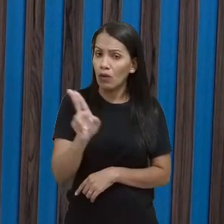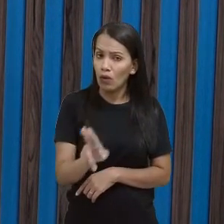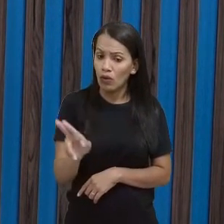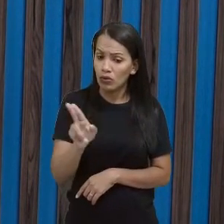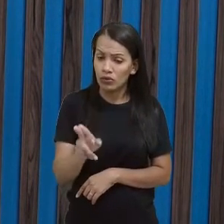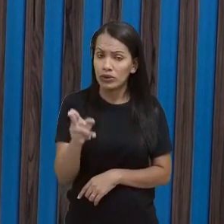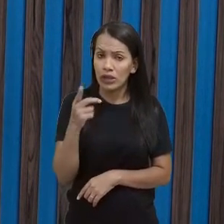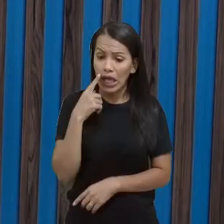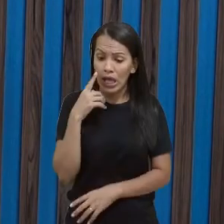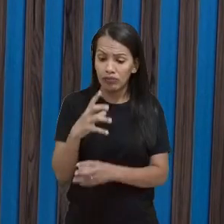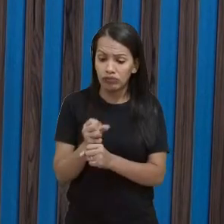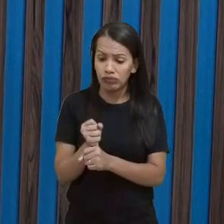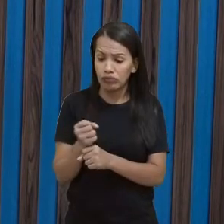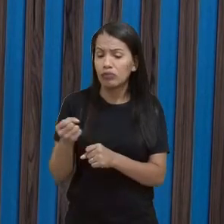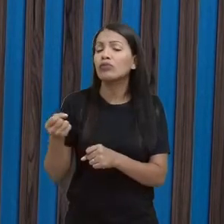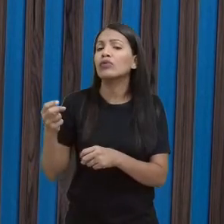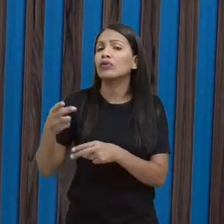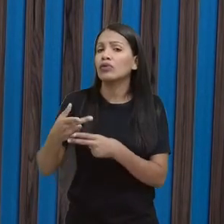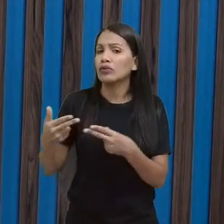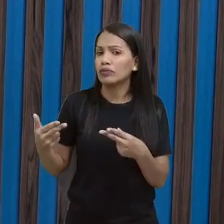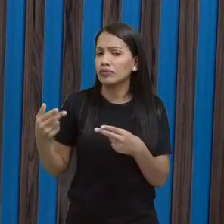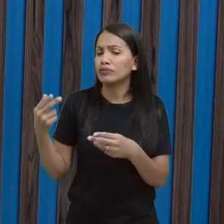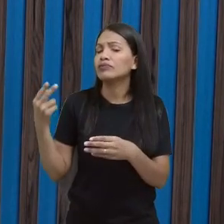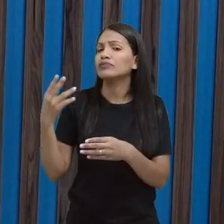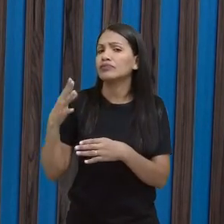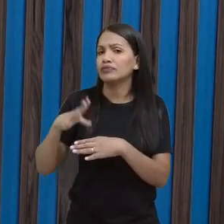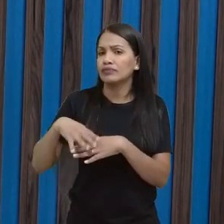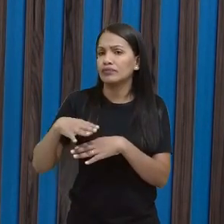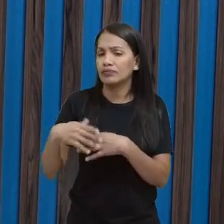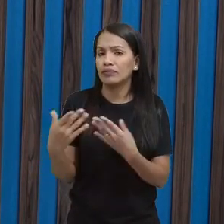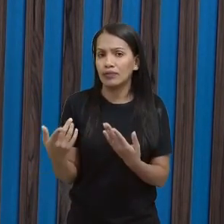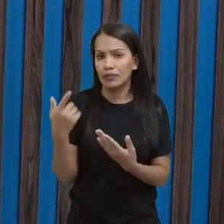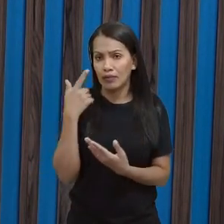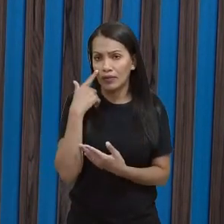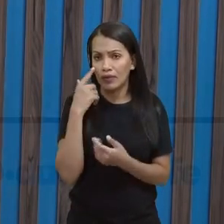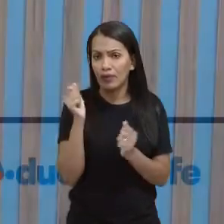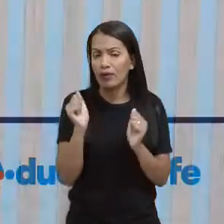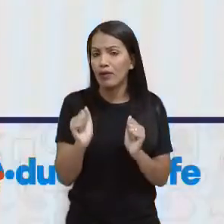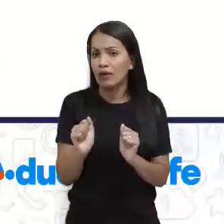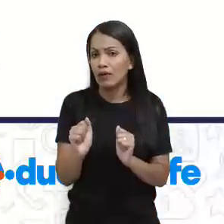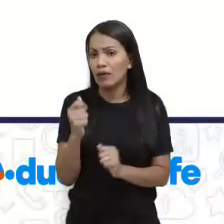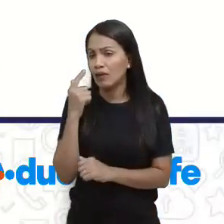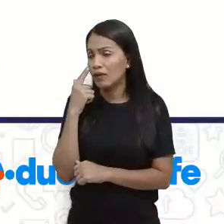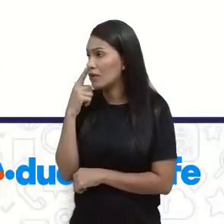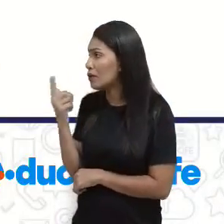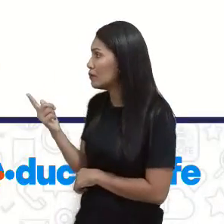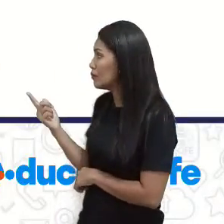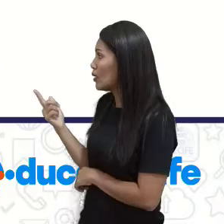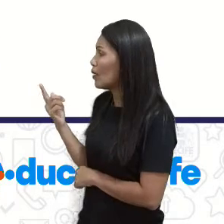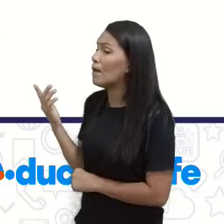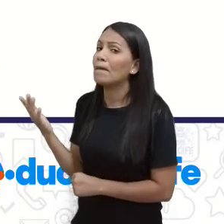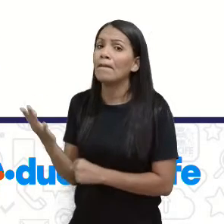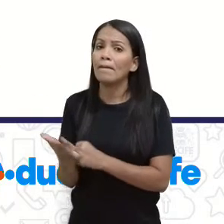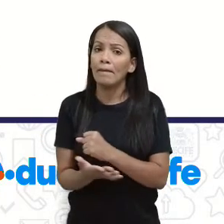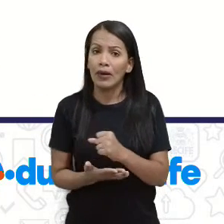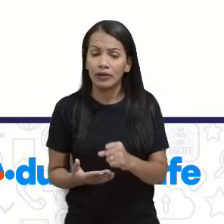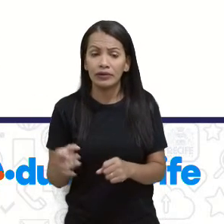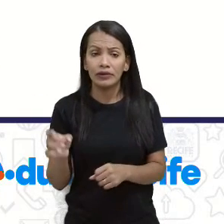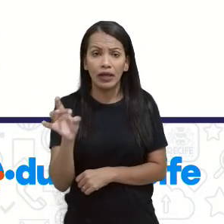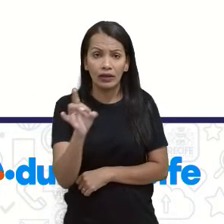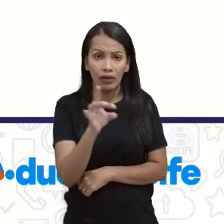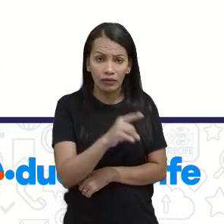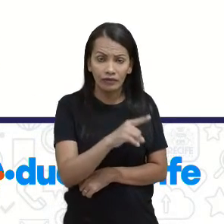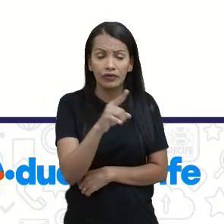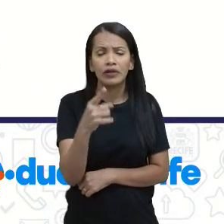fórmula específica. E eu vou trabalhar aqui algumas fórmulas, e essas fórmulas vai ser de acordo com esse fundamento que eu montei para cada um de vocês.